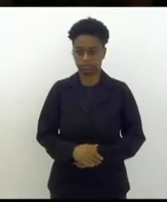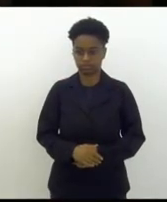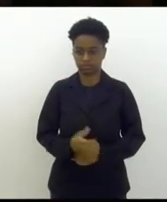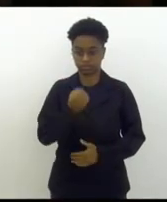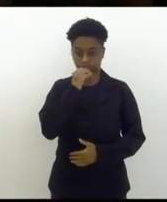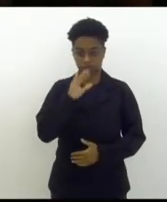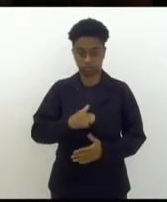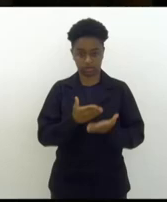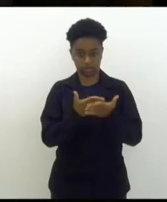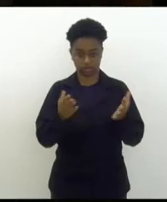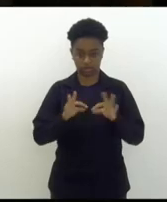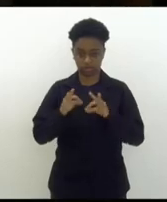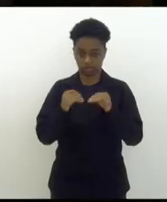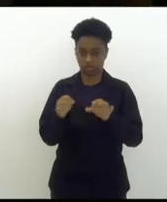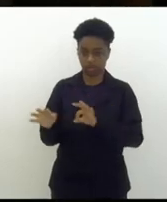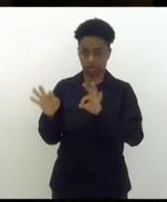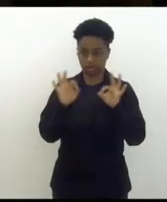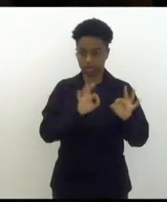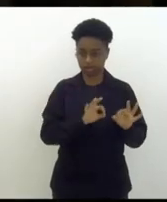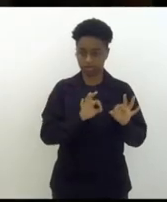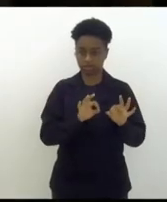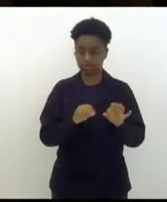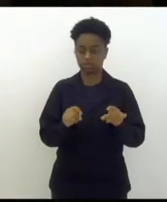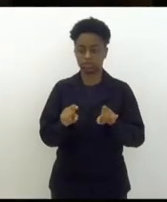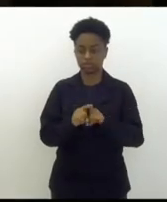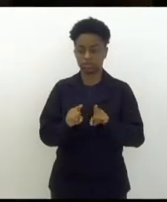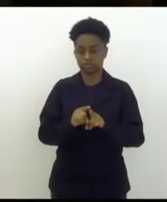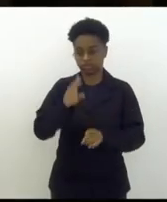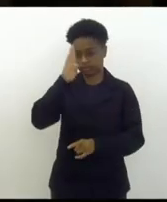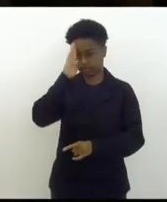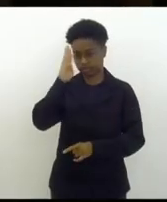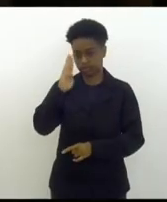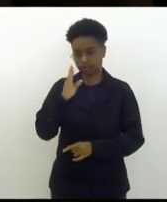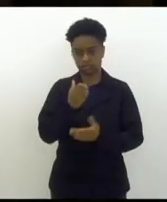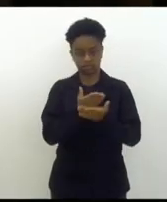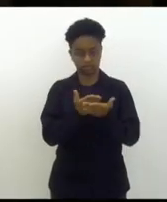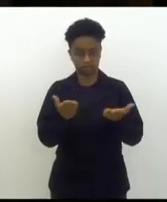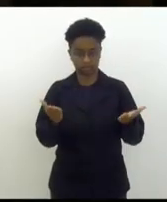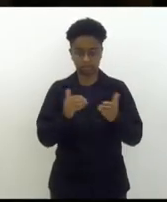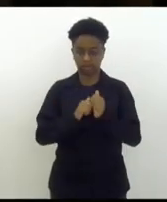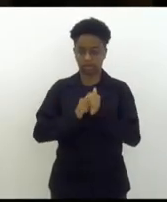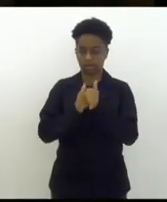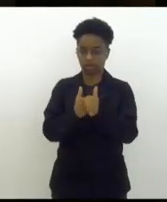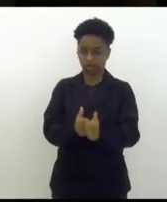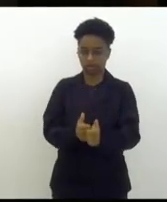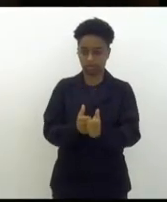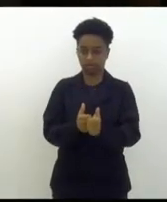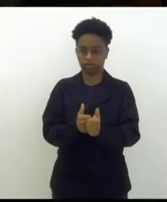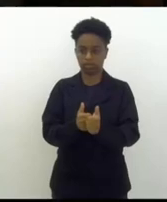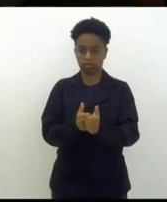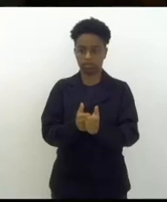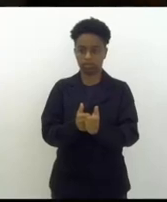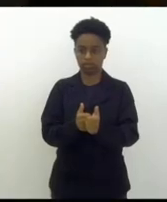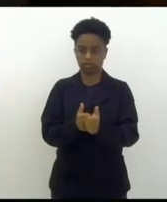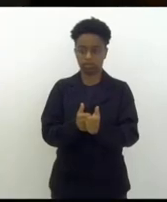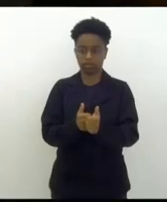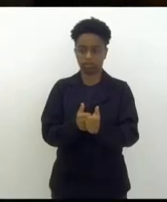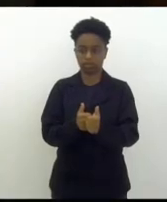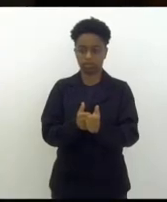tarde a todas e todos que nos assistem especialmente aquelas e aqueles que nos acompanham através